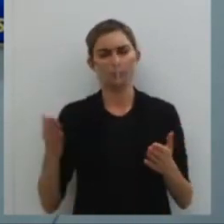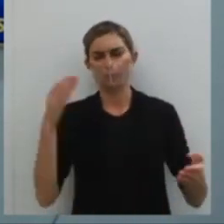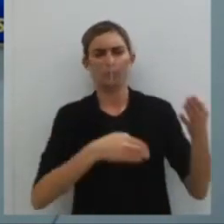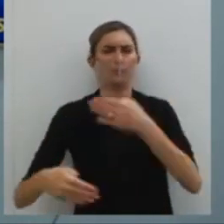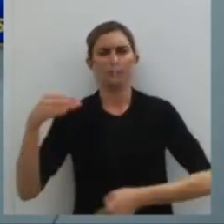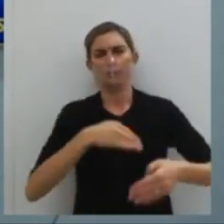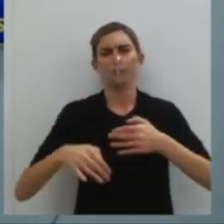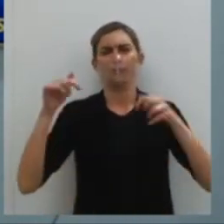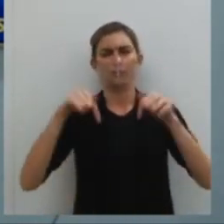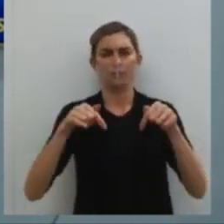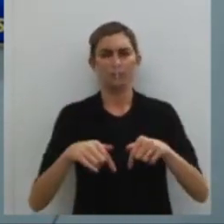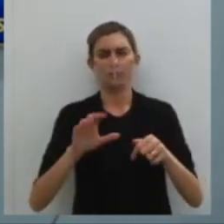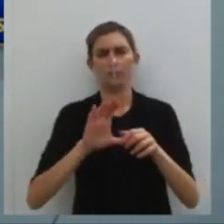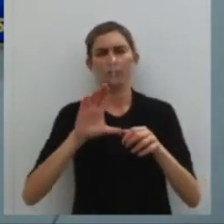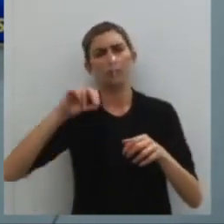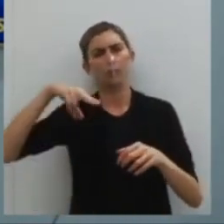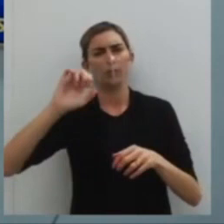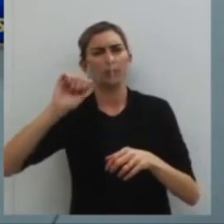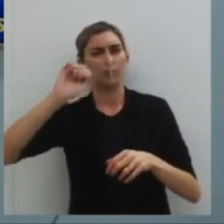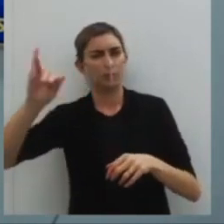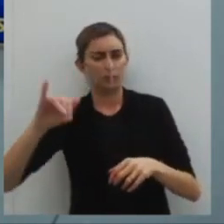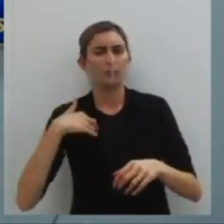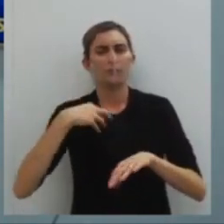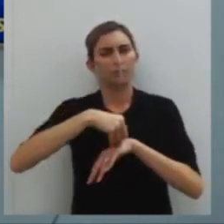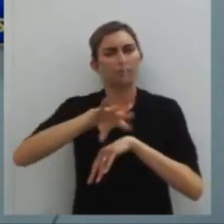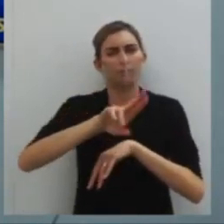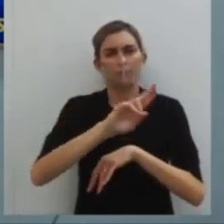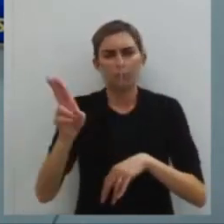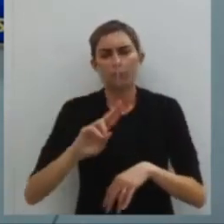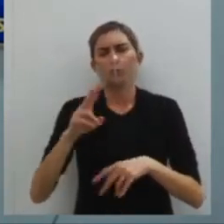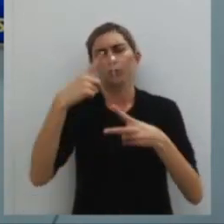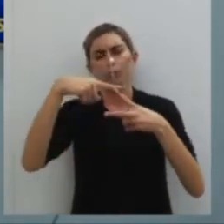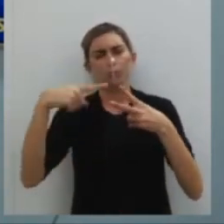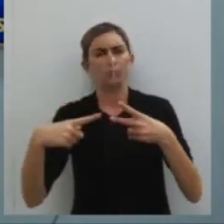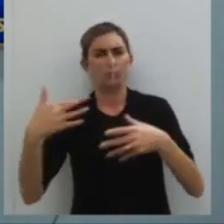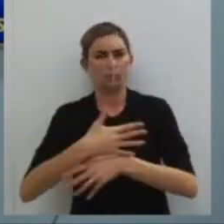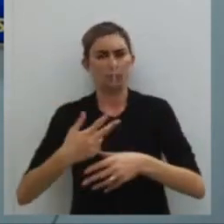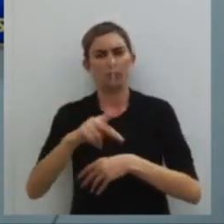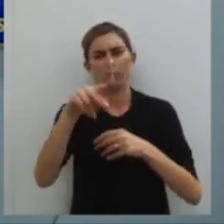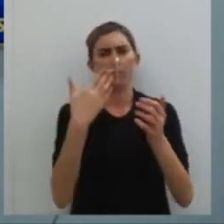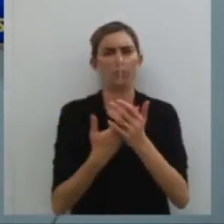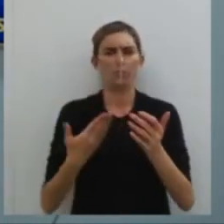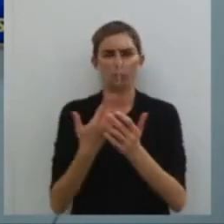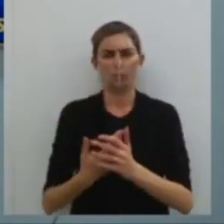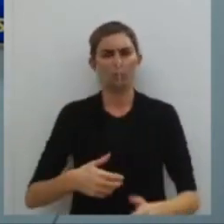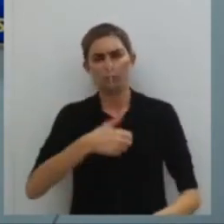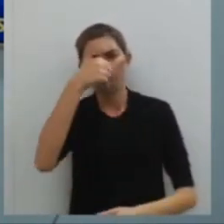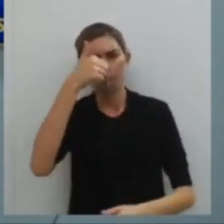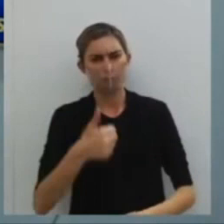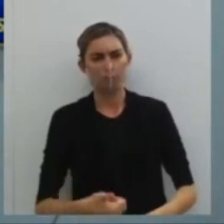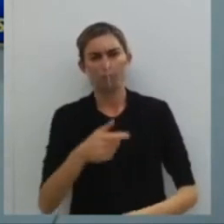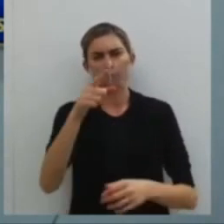participando conosco agora pelo Conecta aí, já vai mandando aí teu nome, nome de tua cidade, de tua escola e manda um alô para